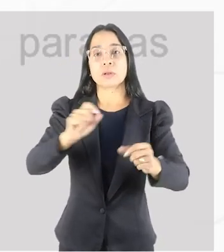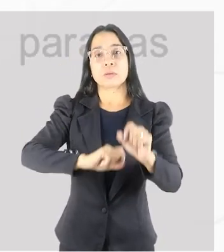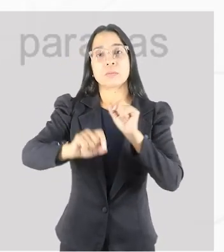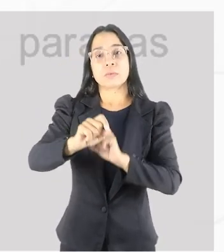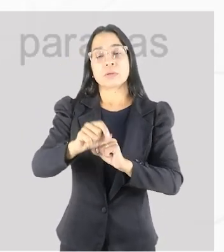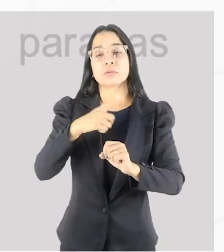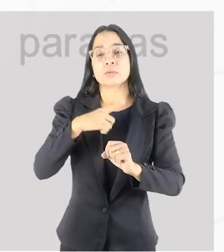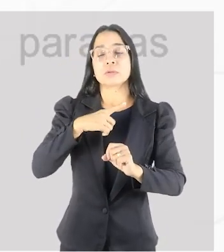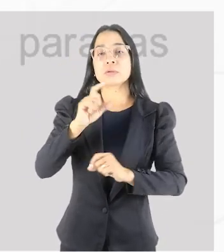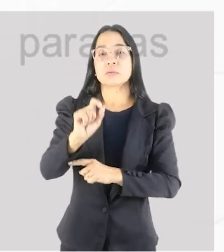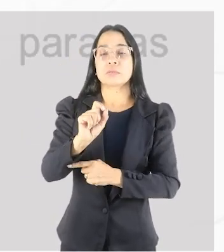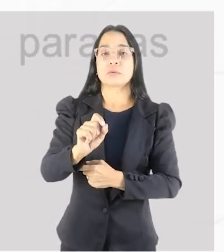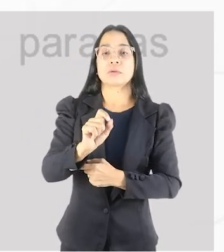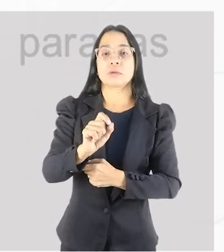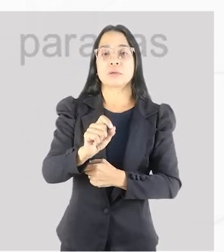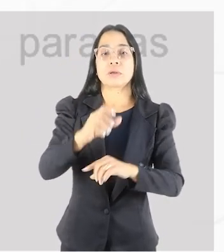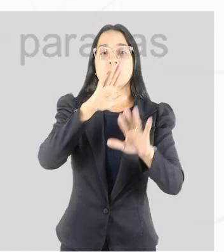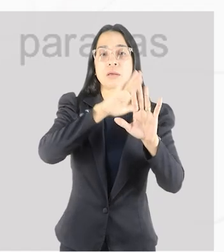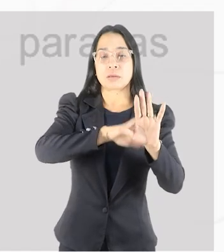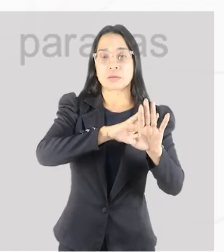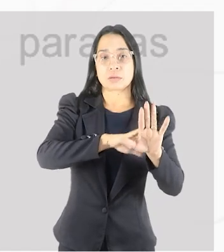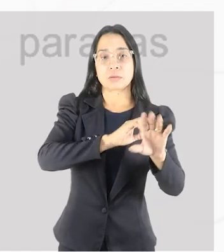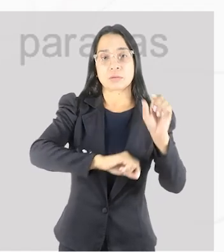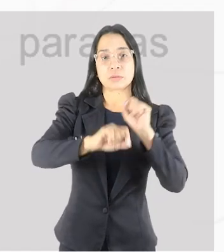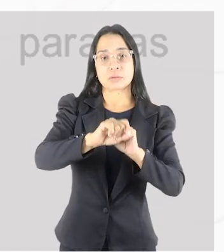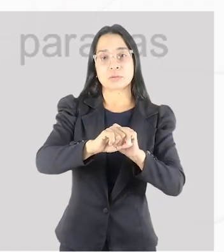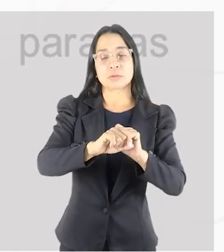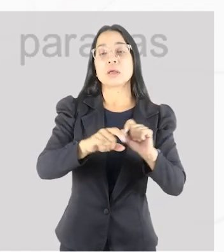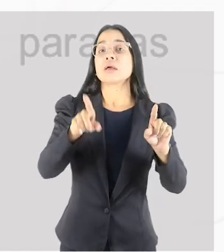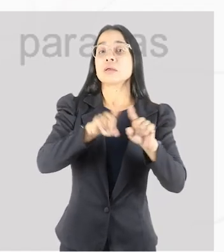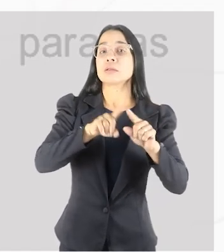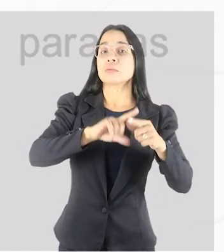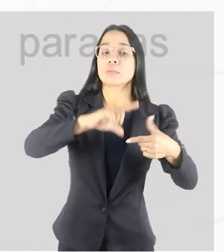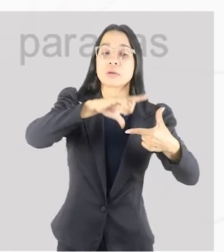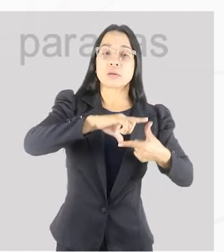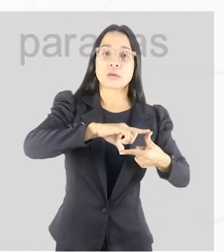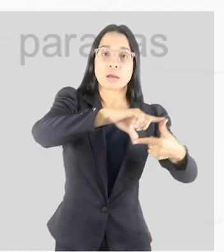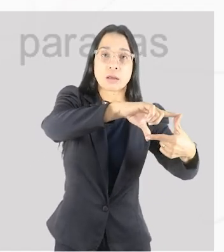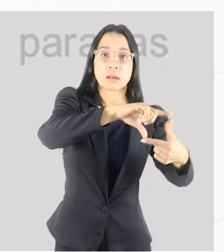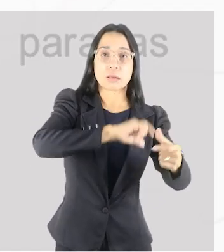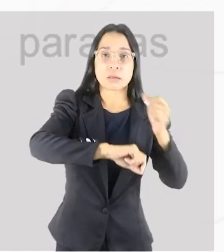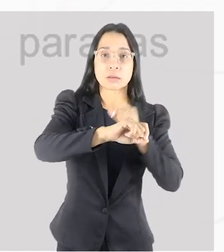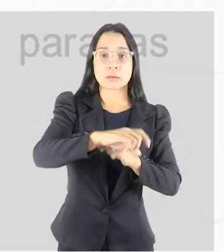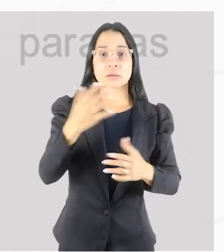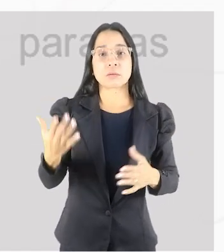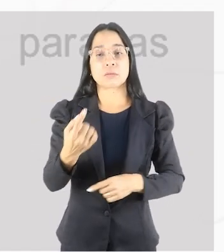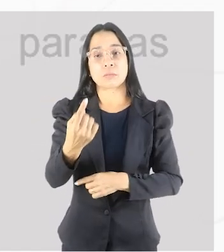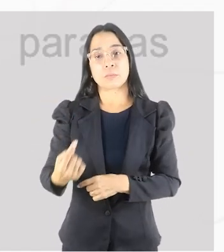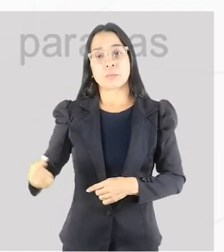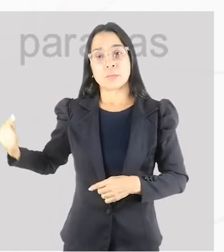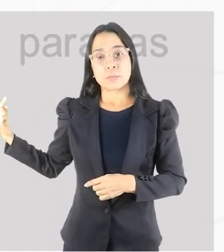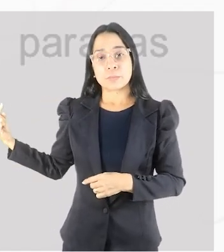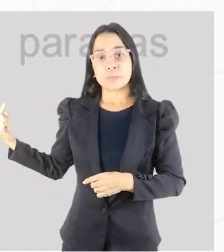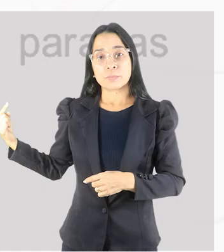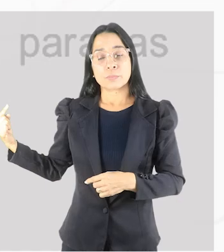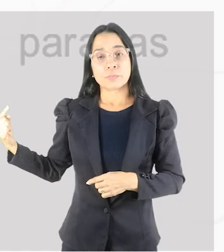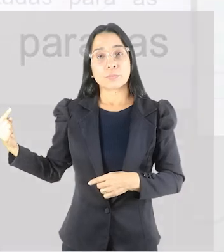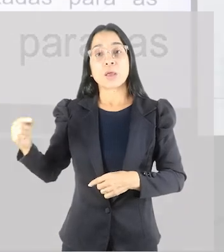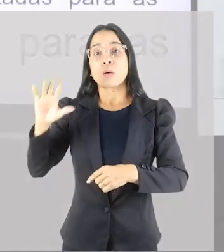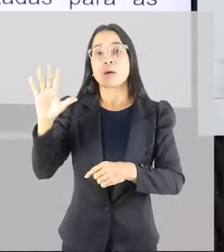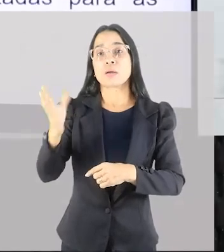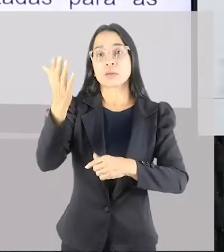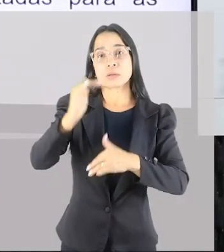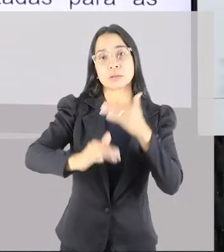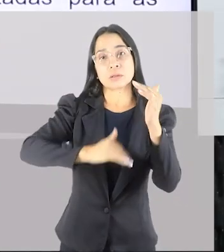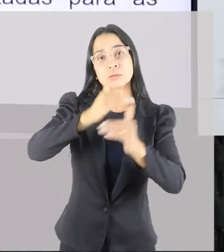está banhado pela ideologização e alienação é um fenômeno desenvolvido no século 20 a